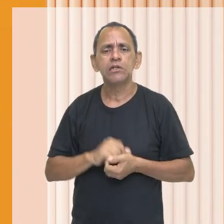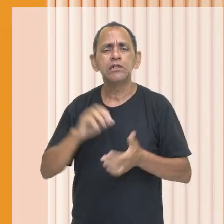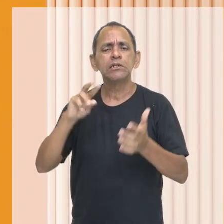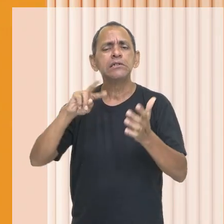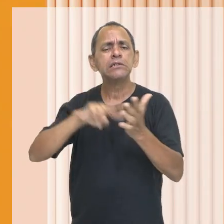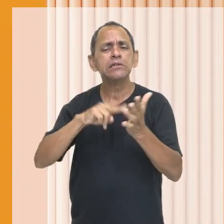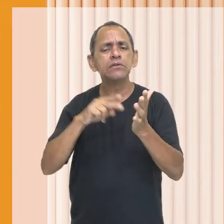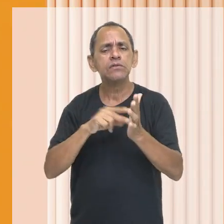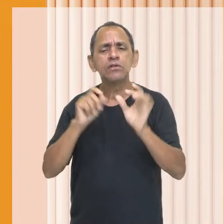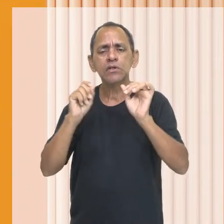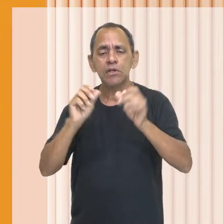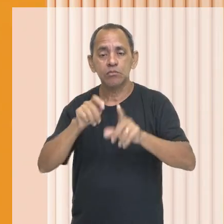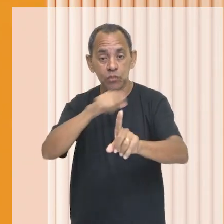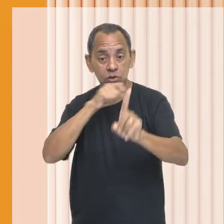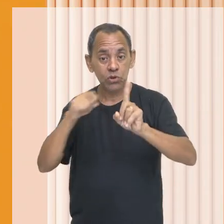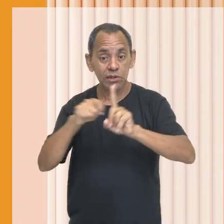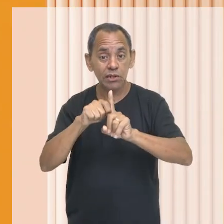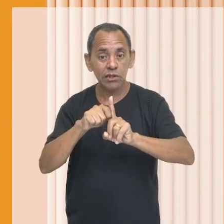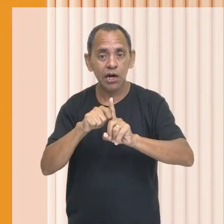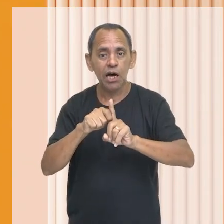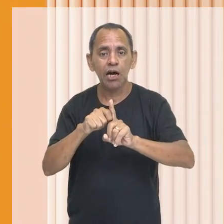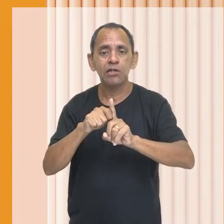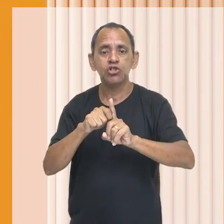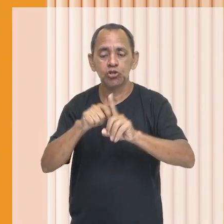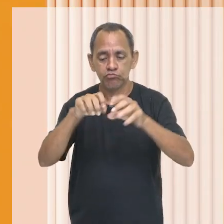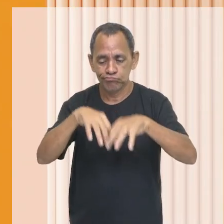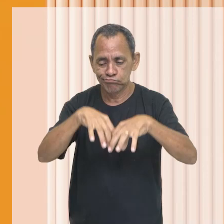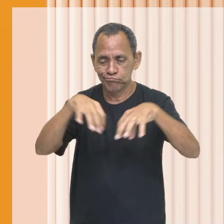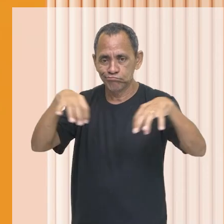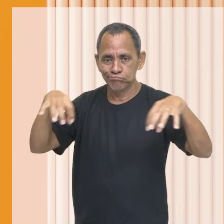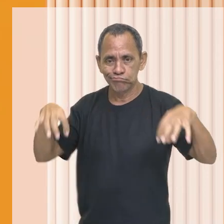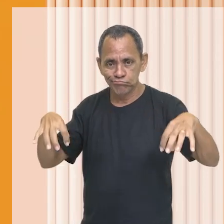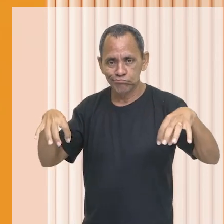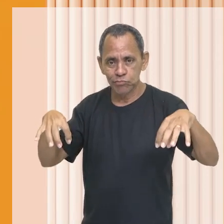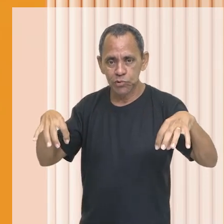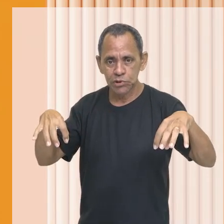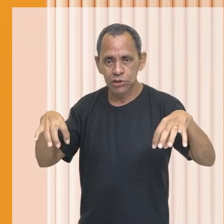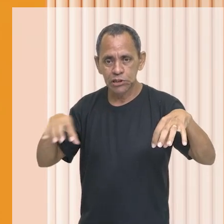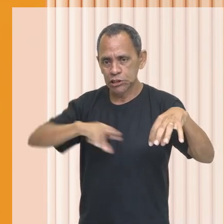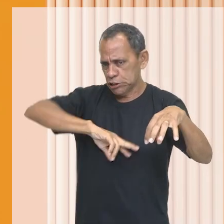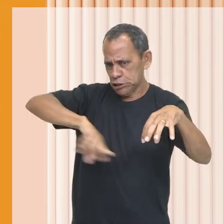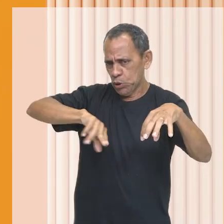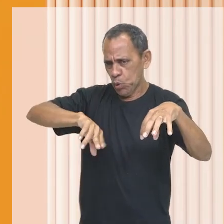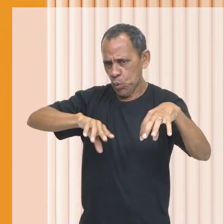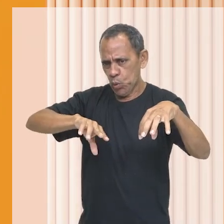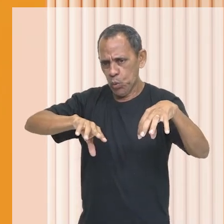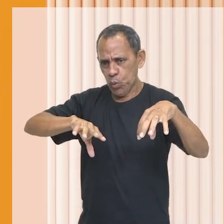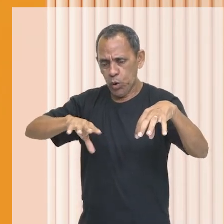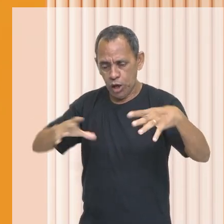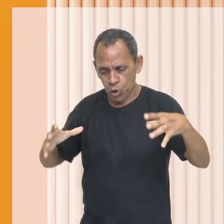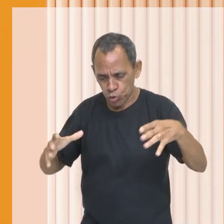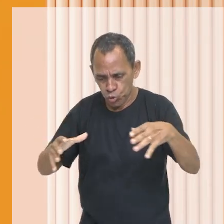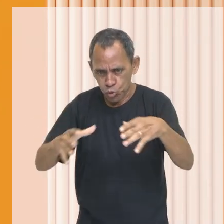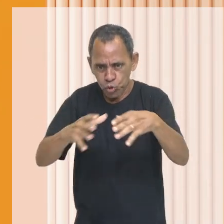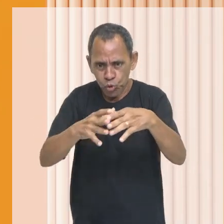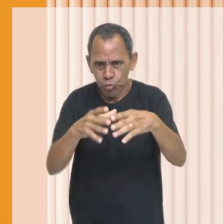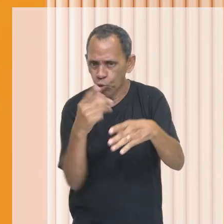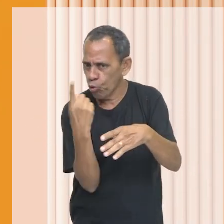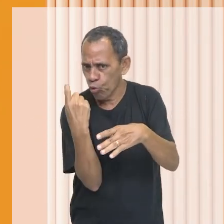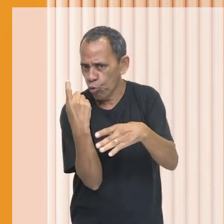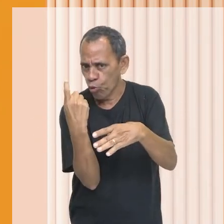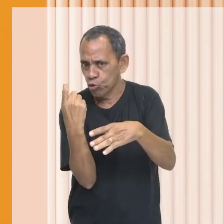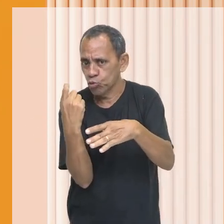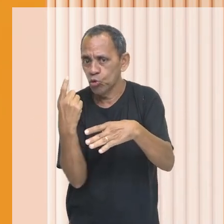estratificada? Né? Uma sociedade dividida, ela não é una, né? Ela possui